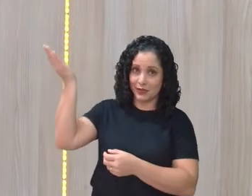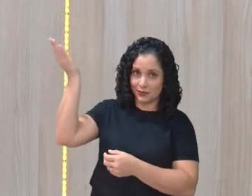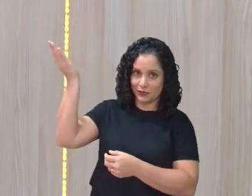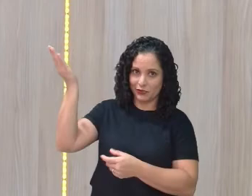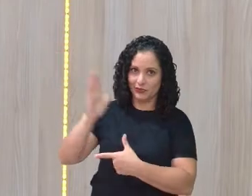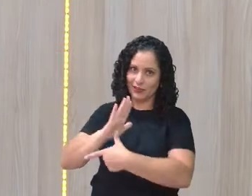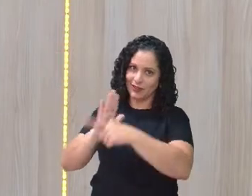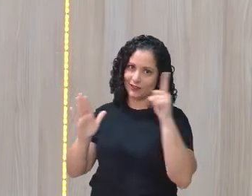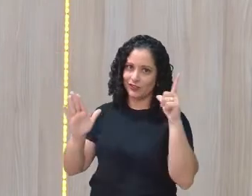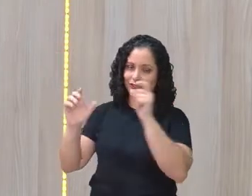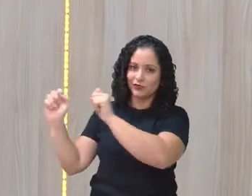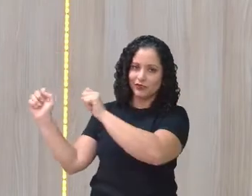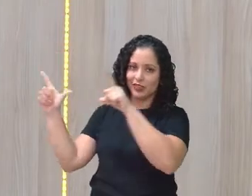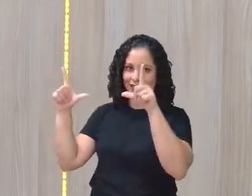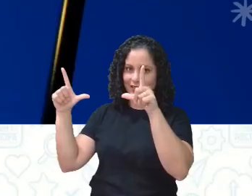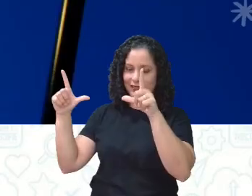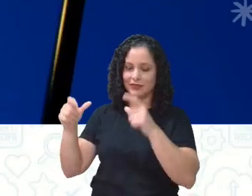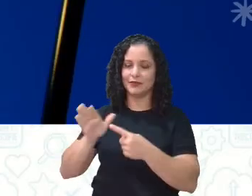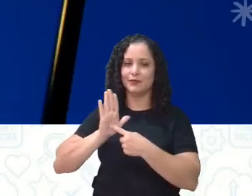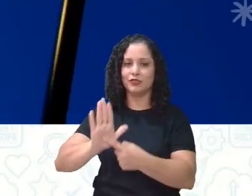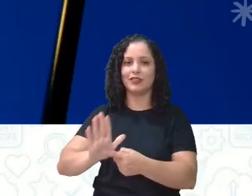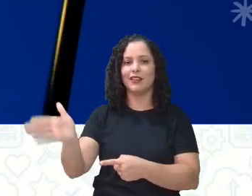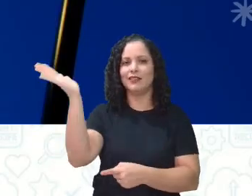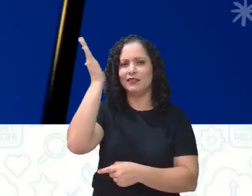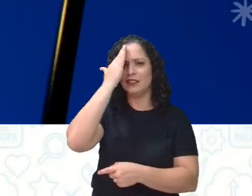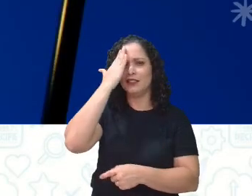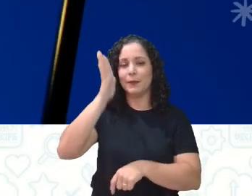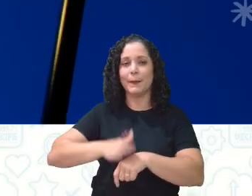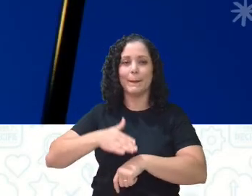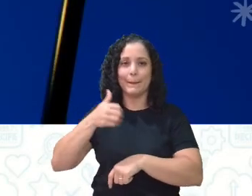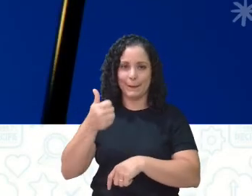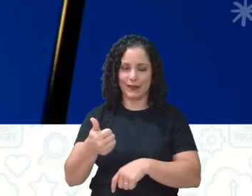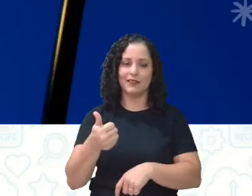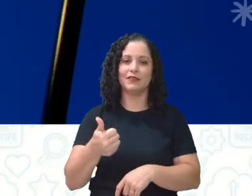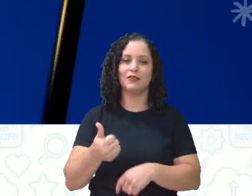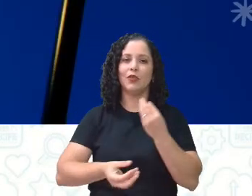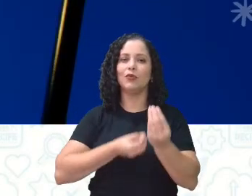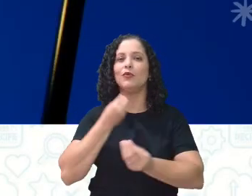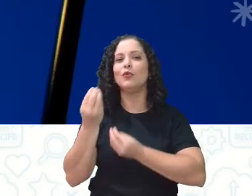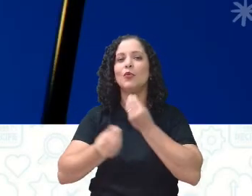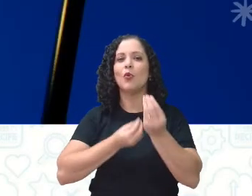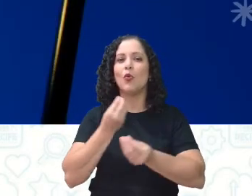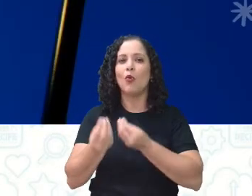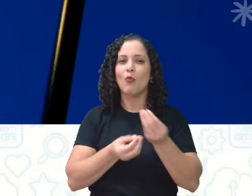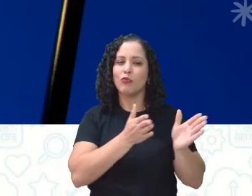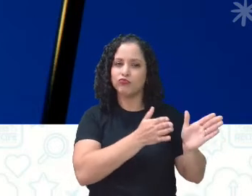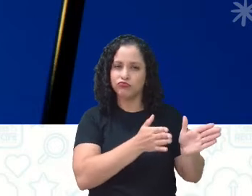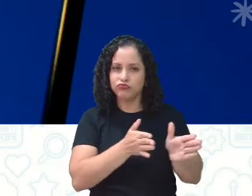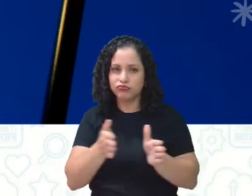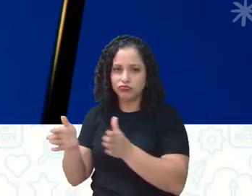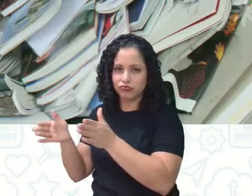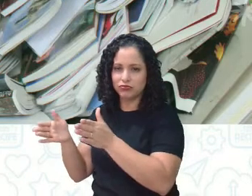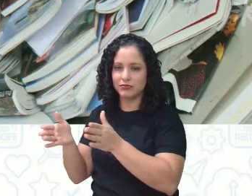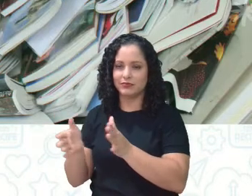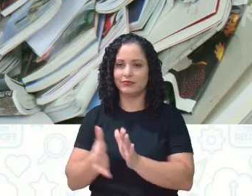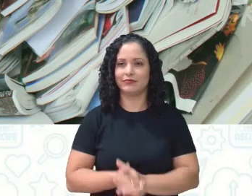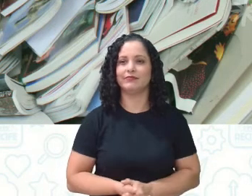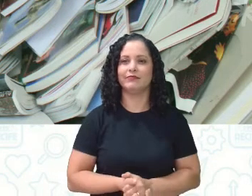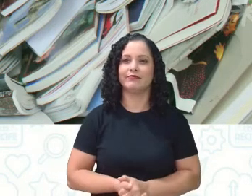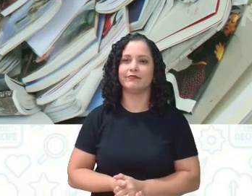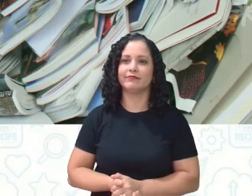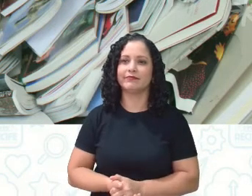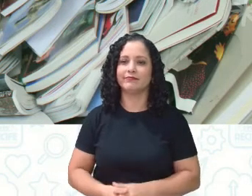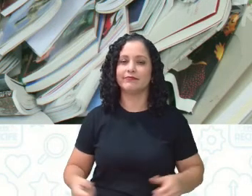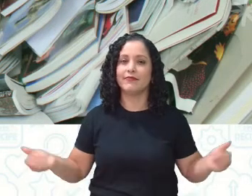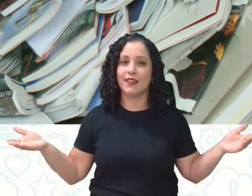no slide anterior, para entender direitinho, né? Esse esquema aí como era.